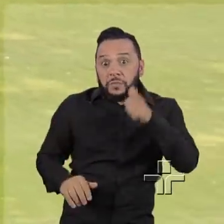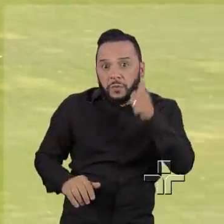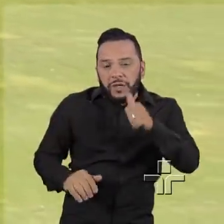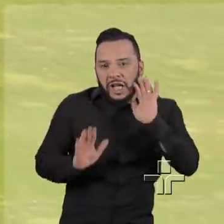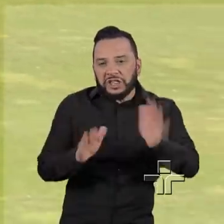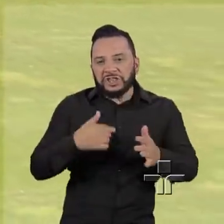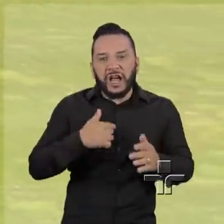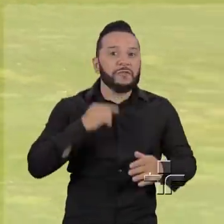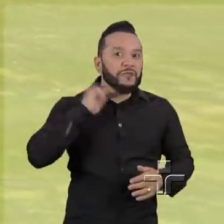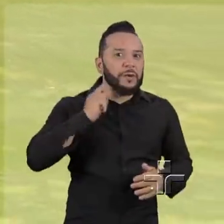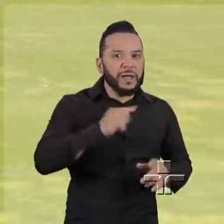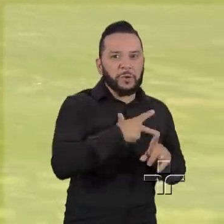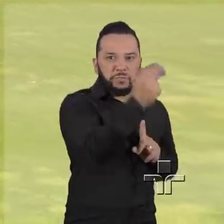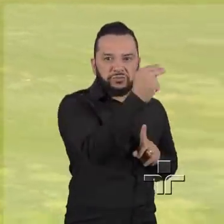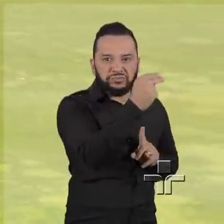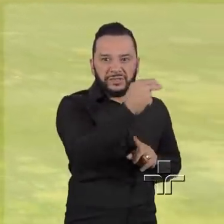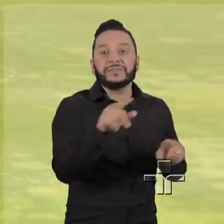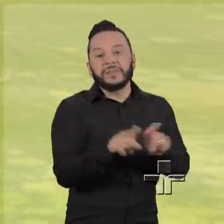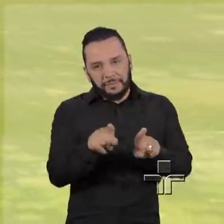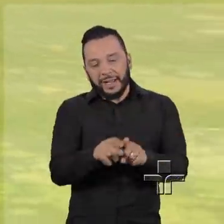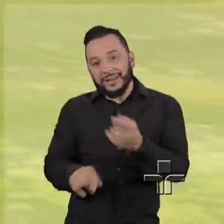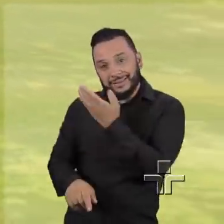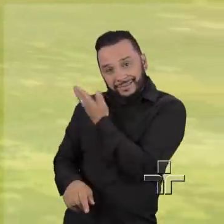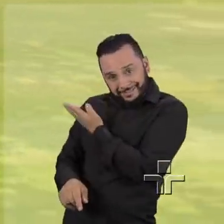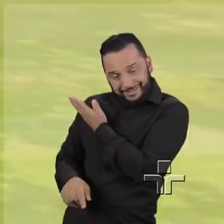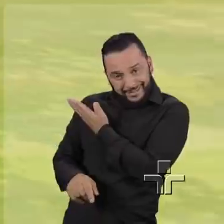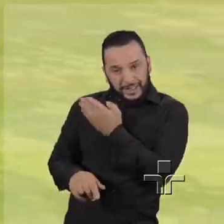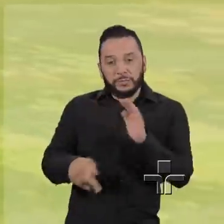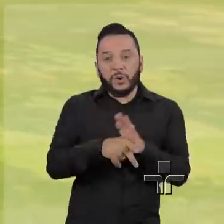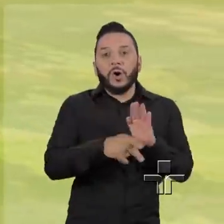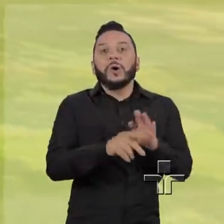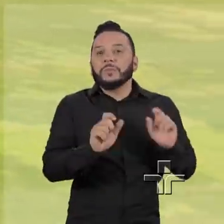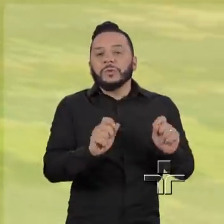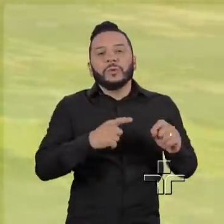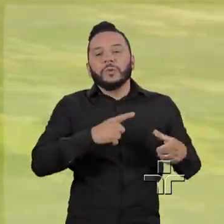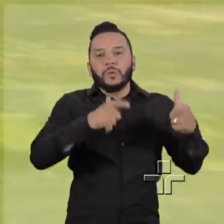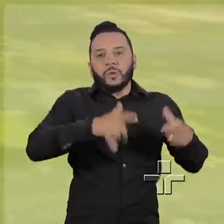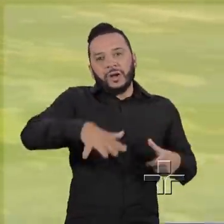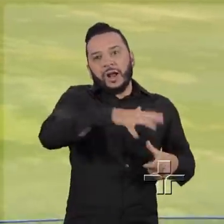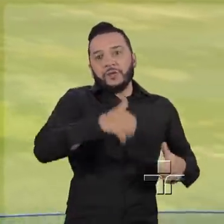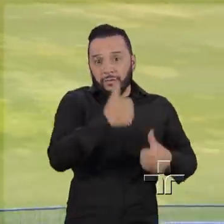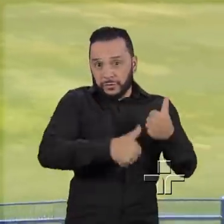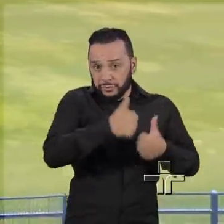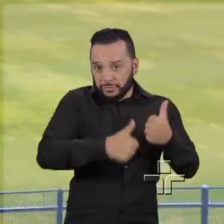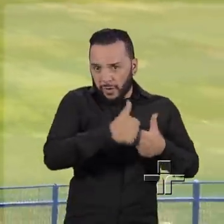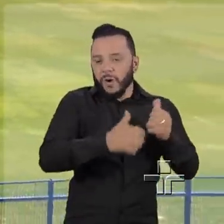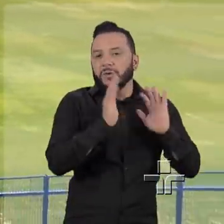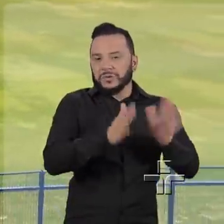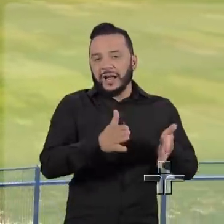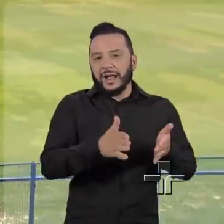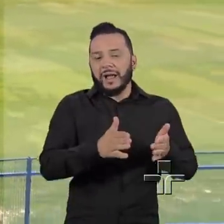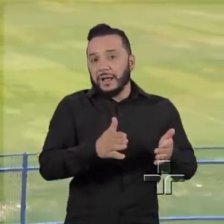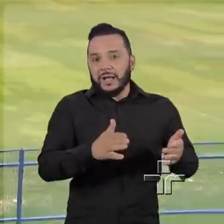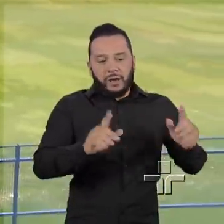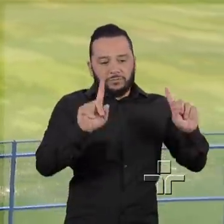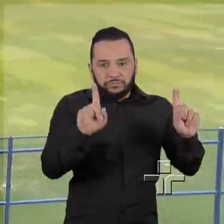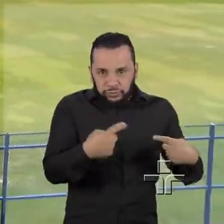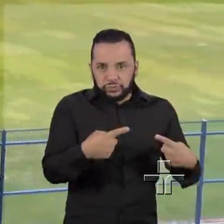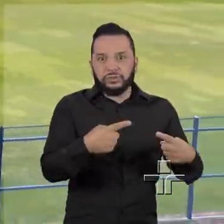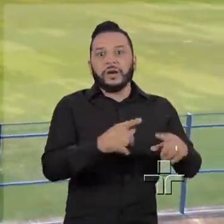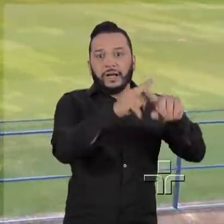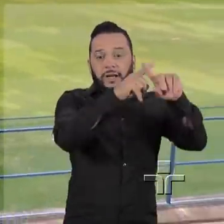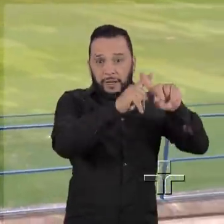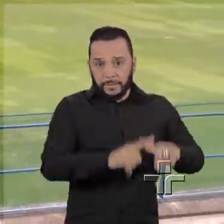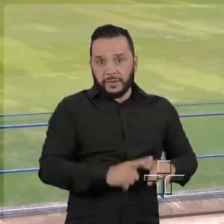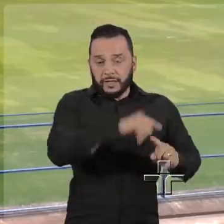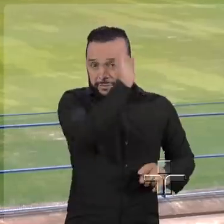vencer o Flamengo, entrou em campo aqui no Parque São Jorge no finalzinho de outubro para decidir o Campeonato Brasileiro diante de outra